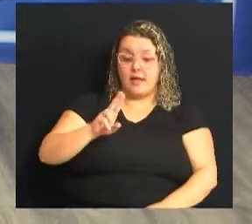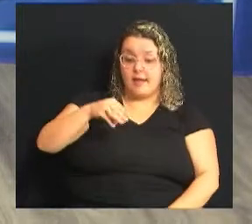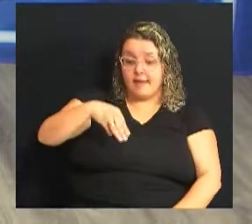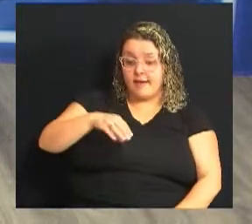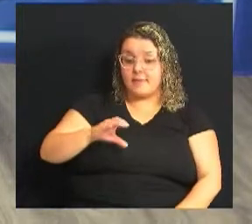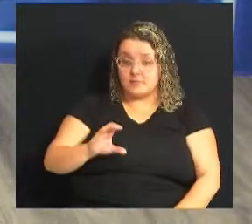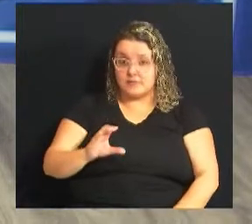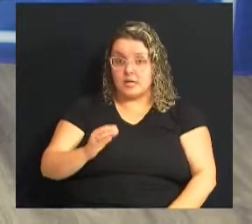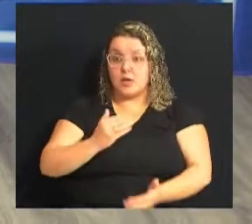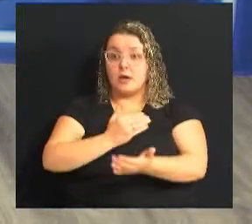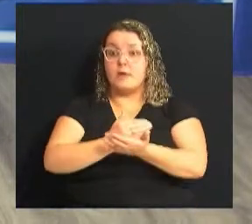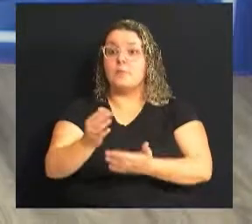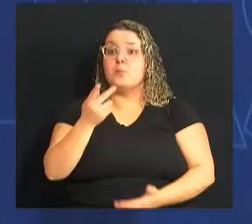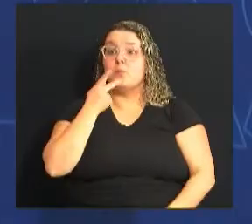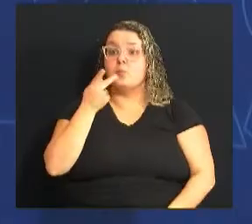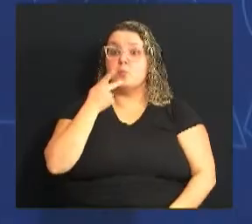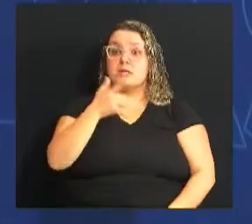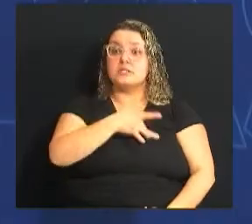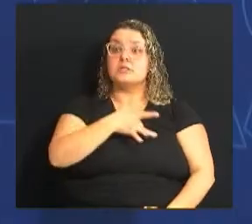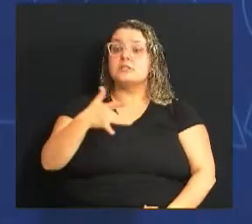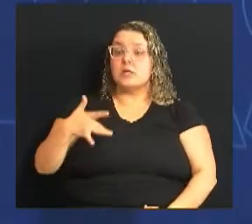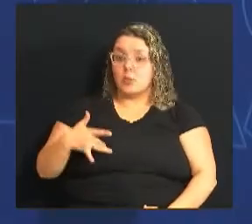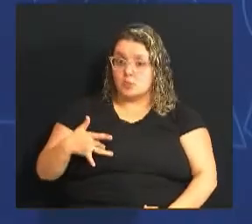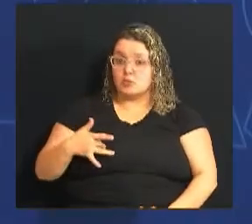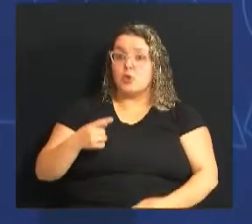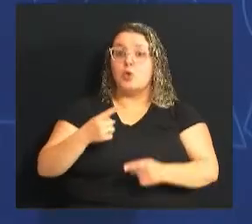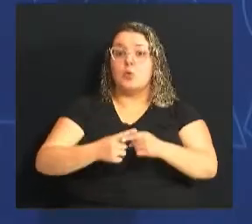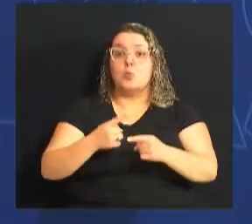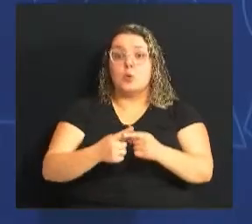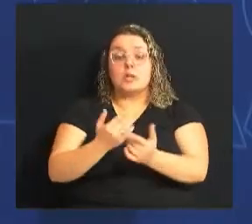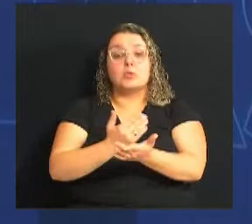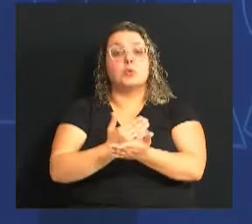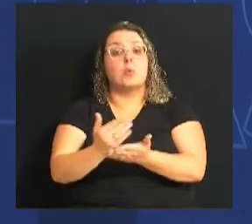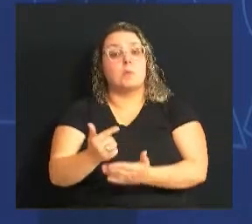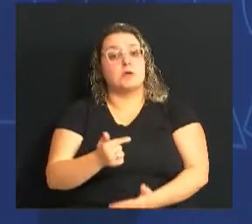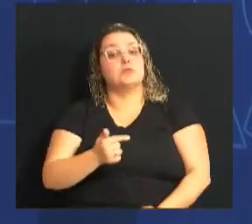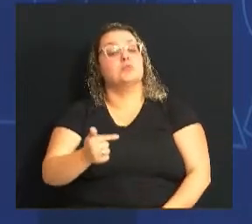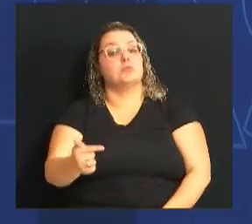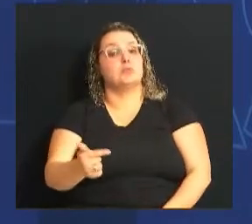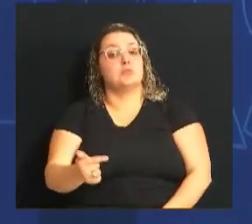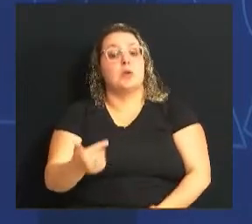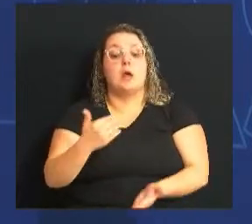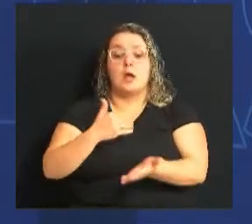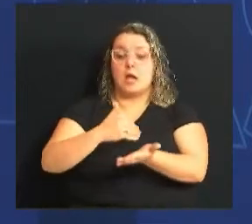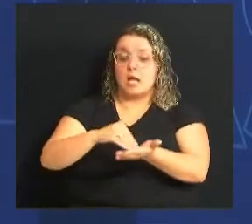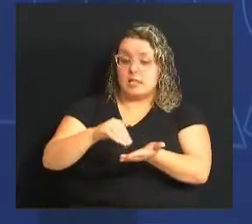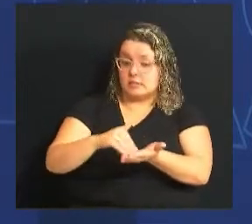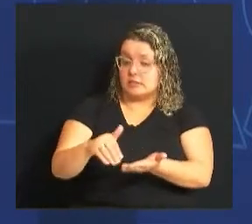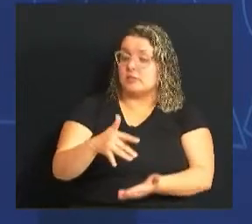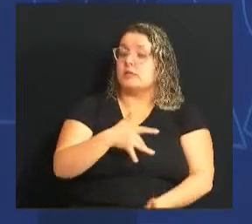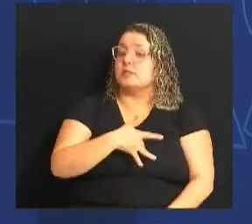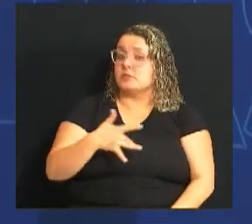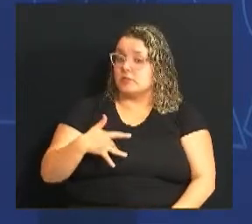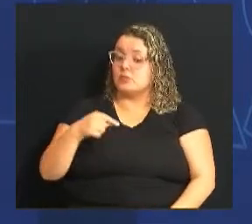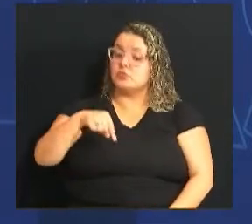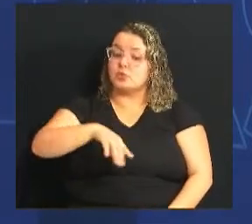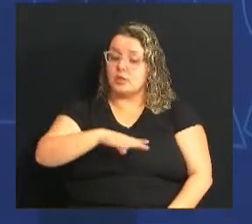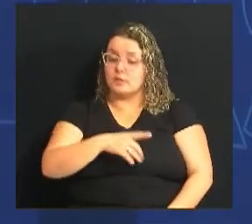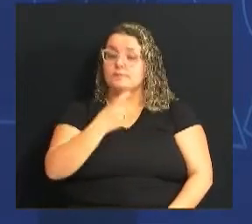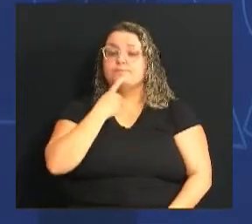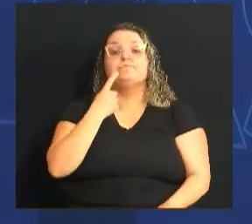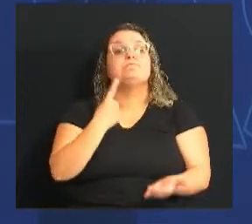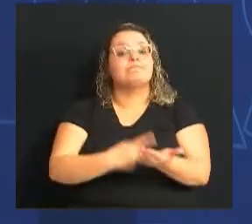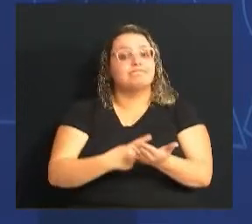gente começa falando sobre saúde, viu? Porque no início da semana, a Secretaria de Saúde aqui de Campinas confirmou